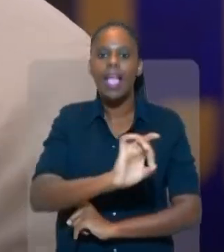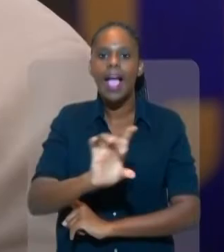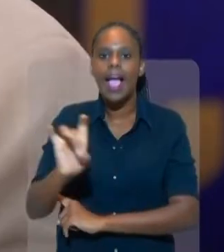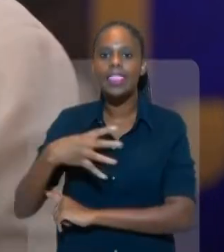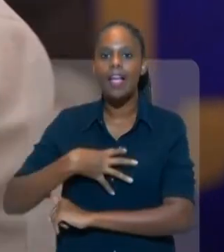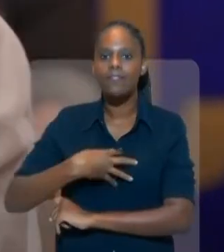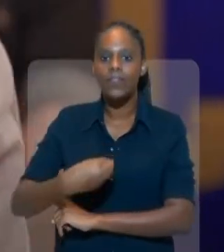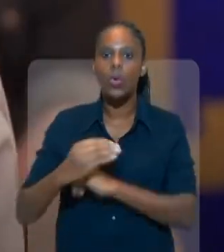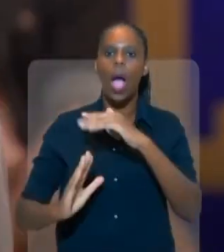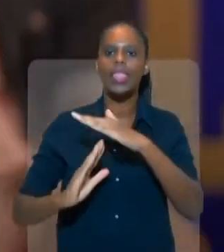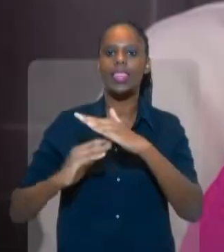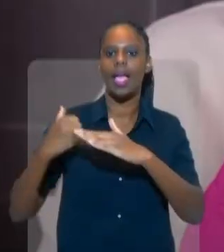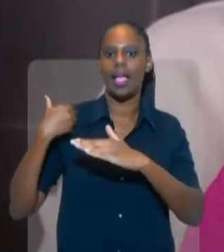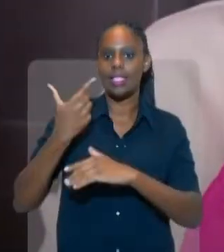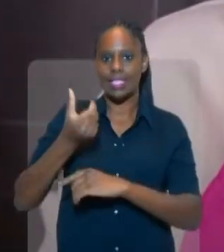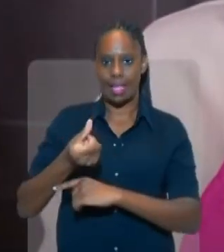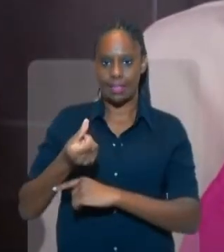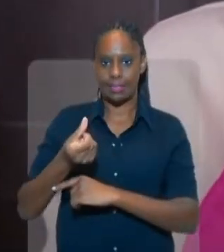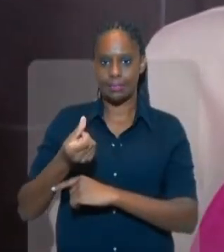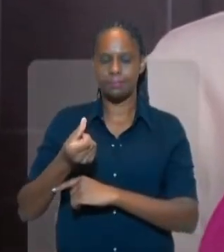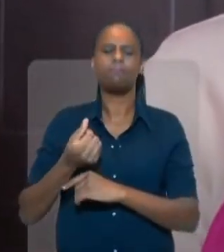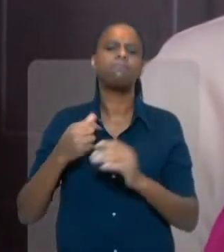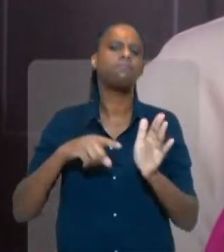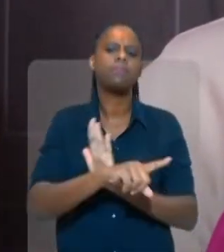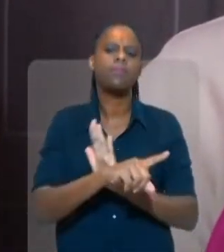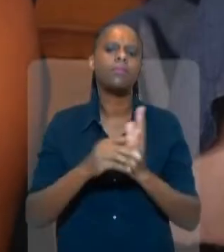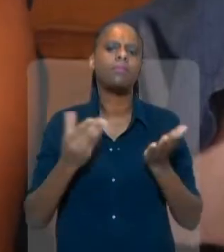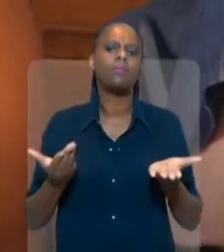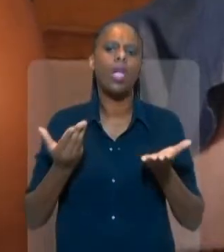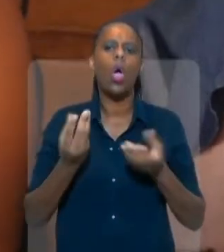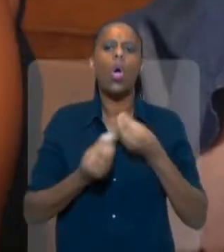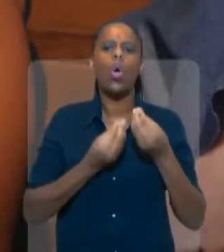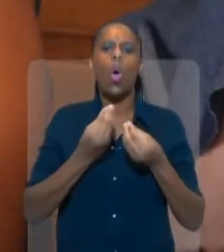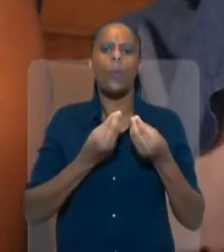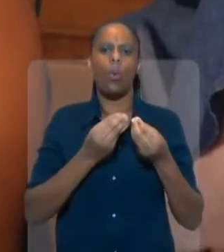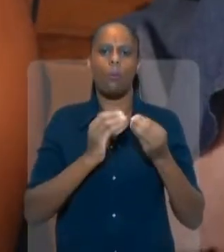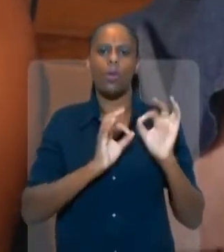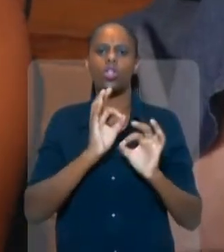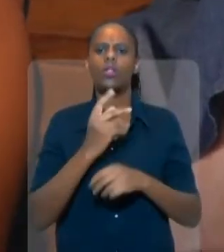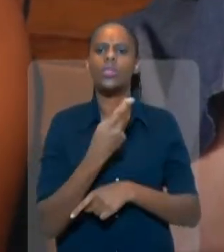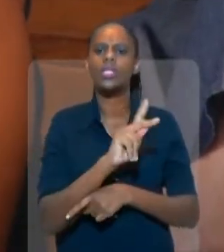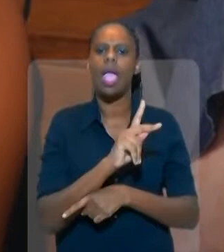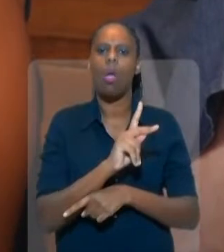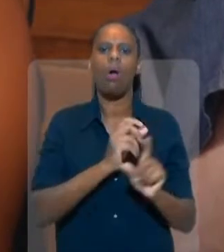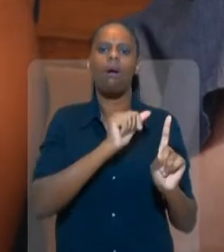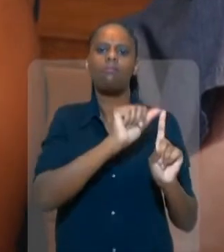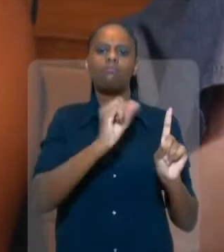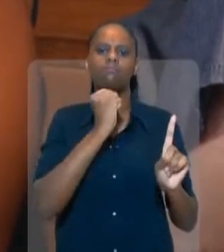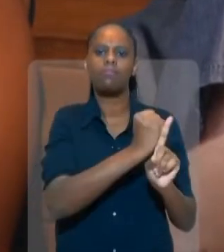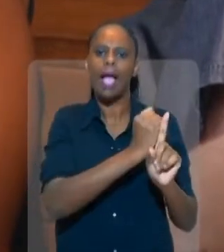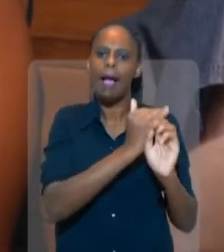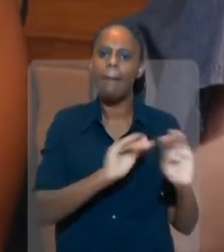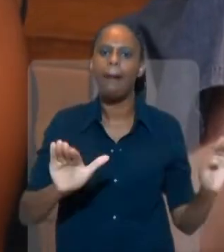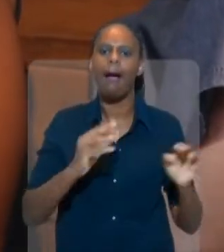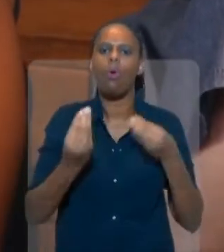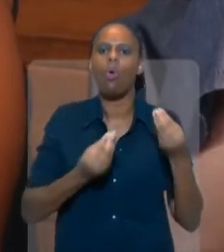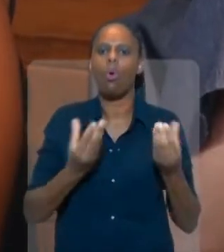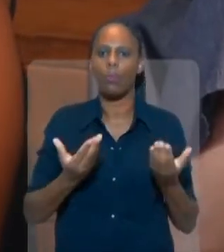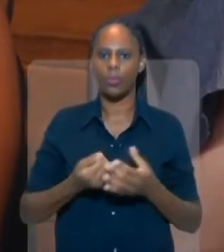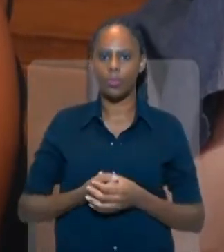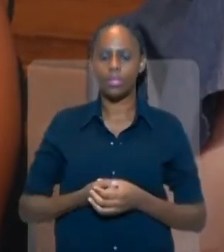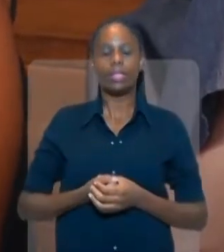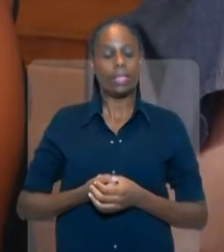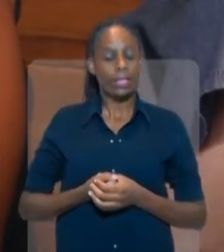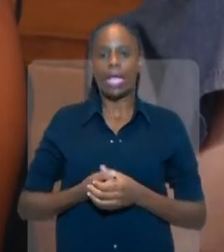R$150 por cada filho até 6 anos de idade. Eu queria saber, no seu plano, como que a gente vai acabar com esse feminicídio